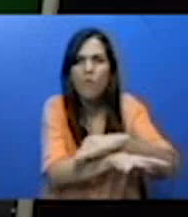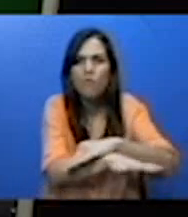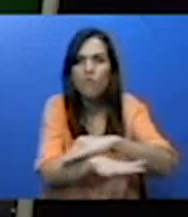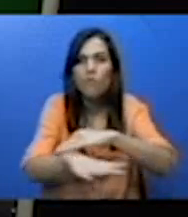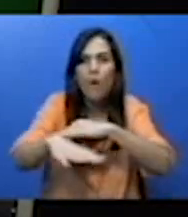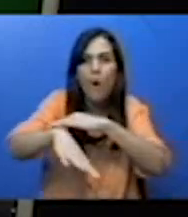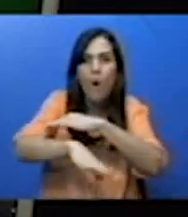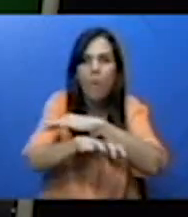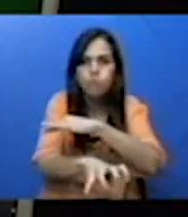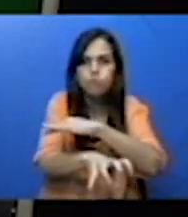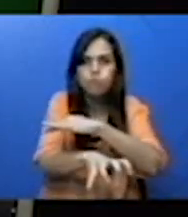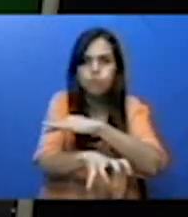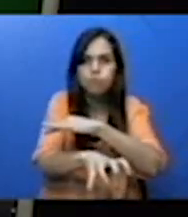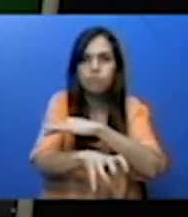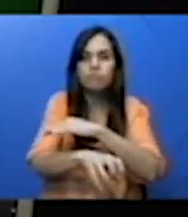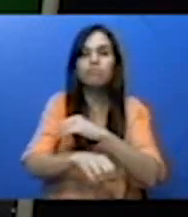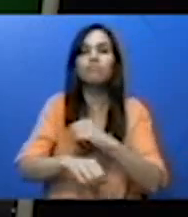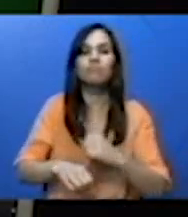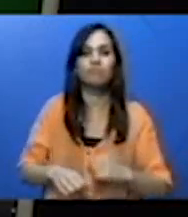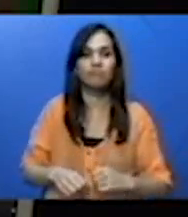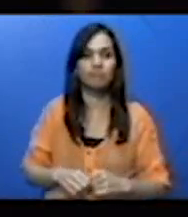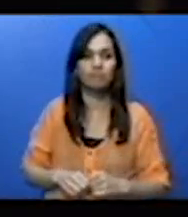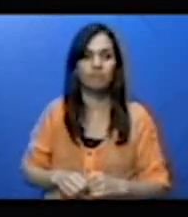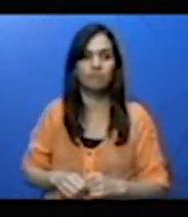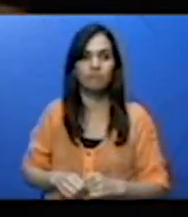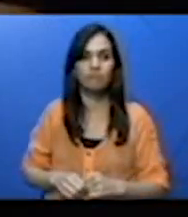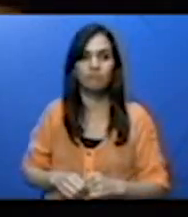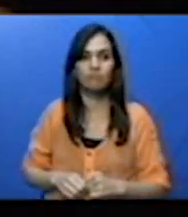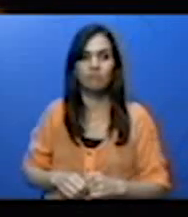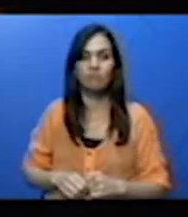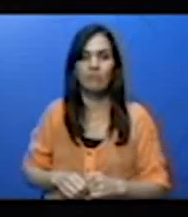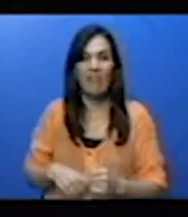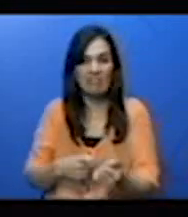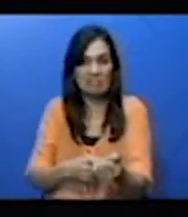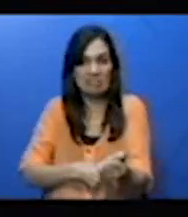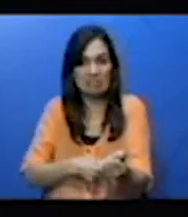fundo, irosa.